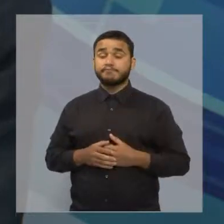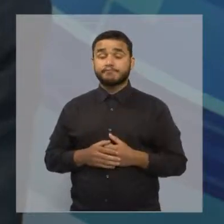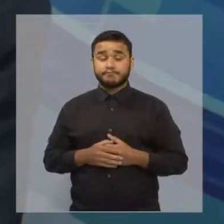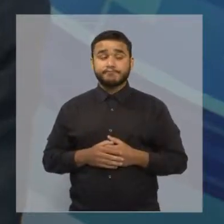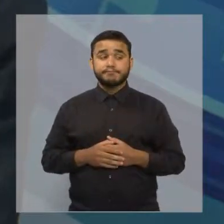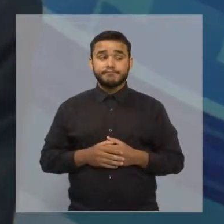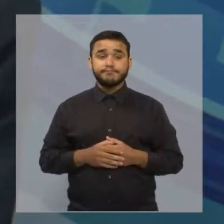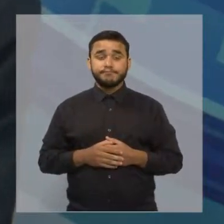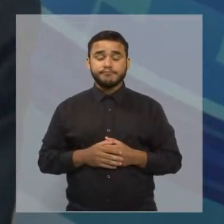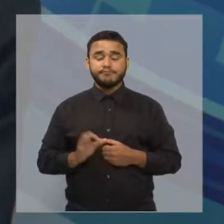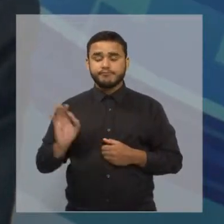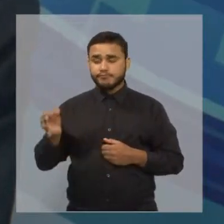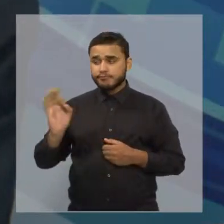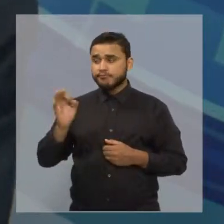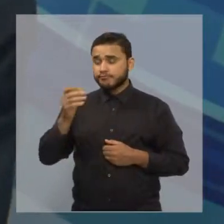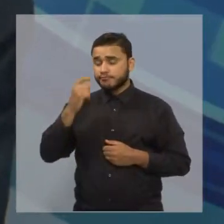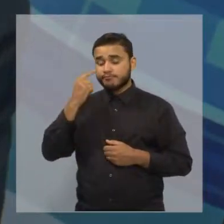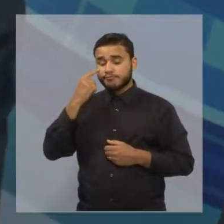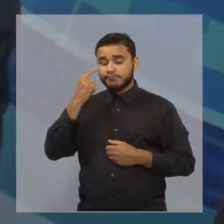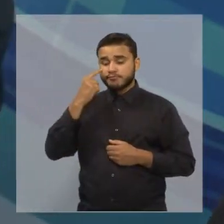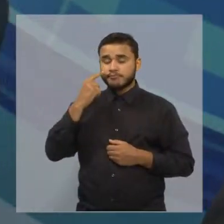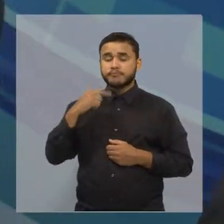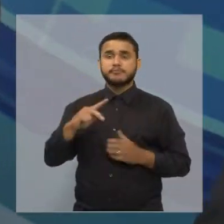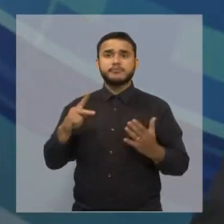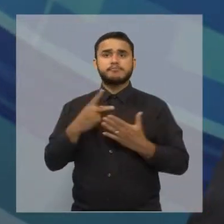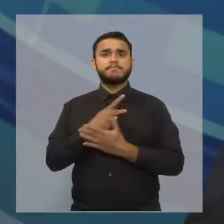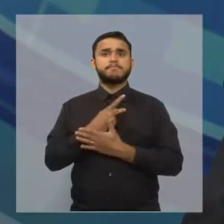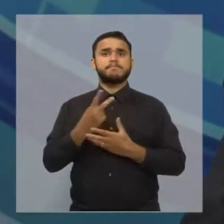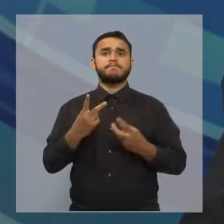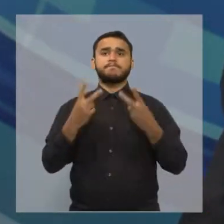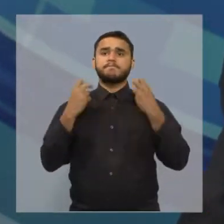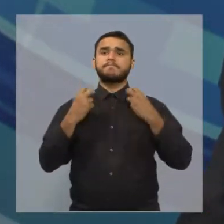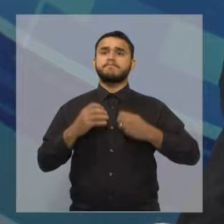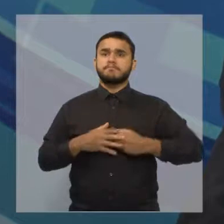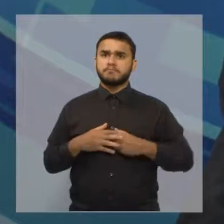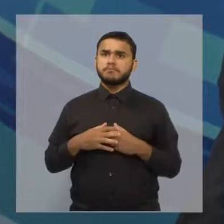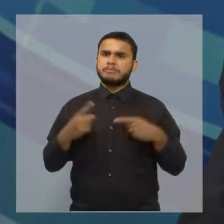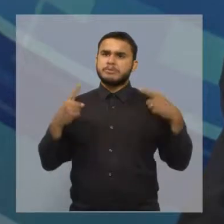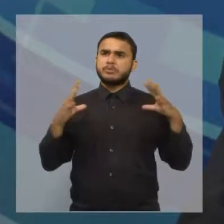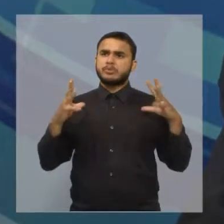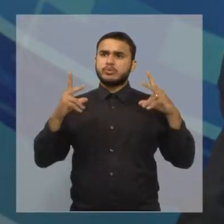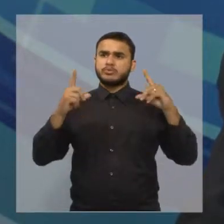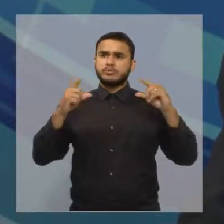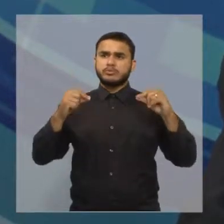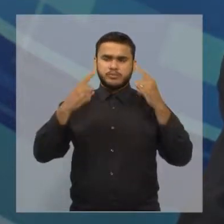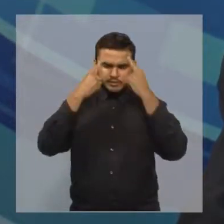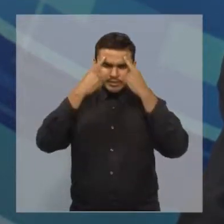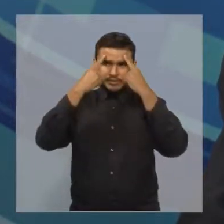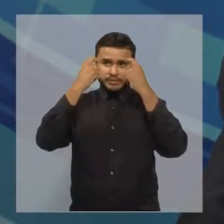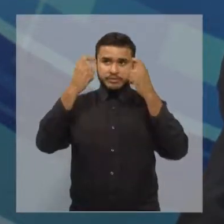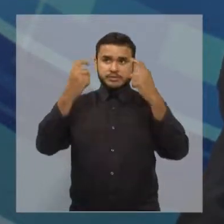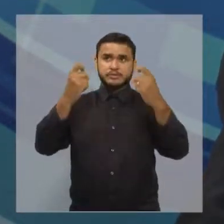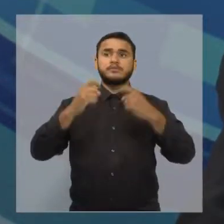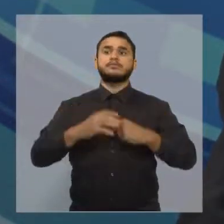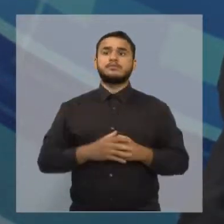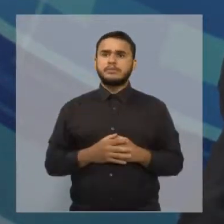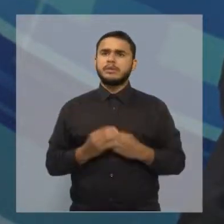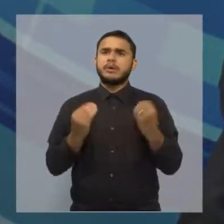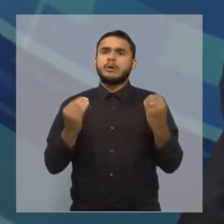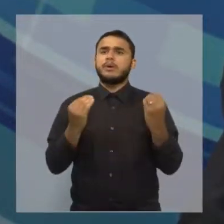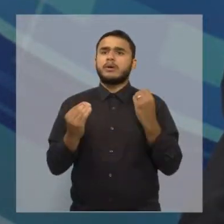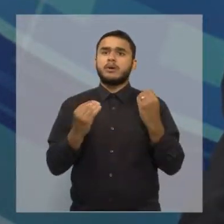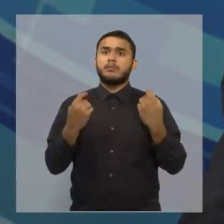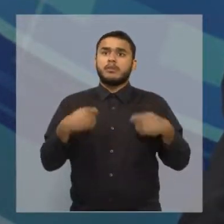vivemos uma situação excepcional, vivemos uma situação de conflagração, de guerra. E ninguém enfrenta guerra sem